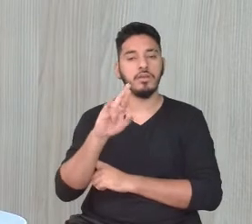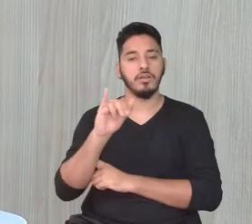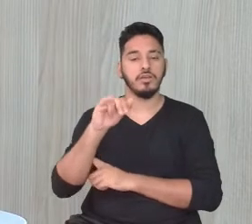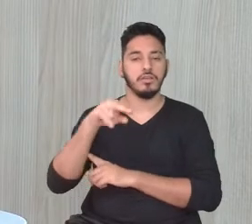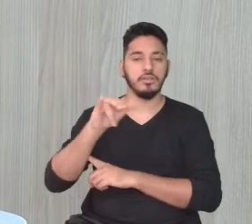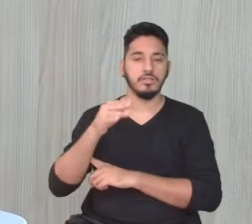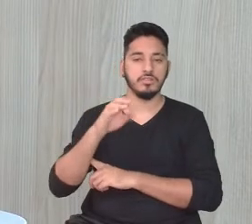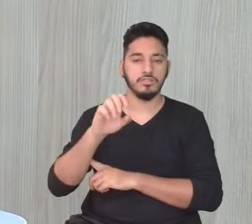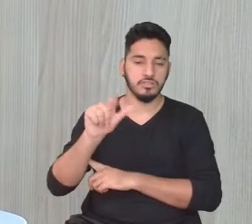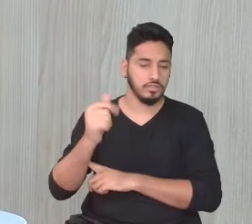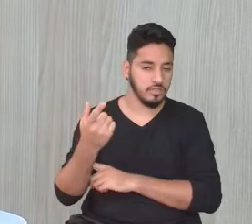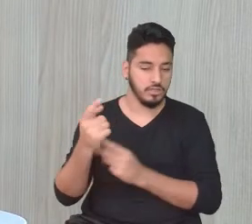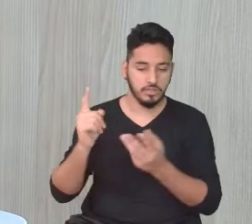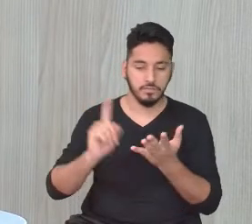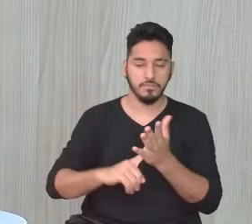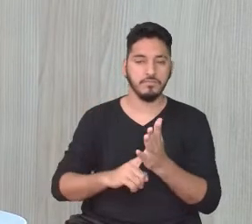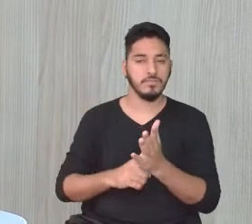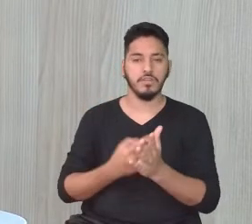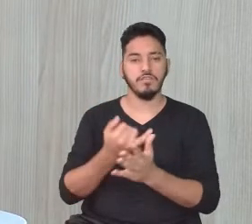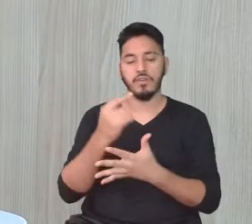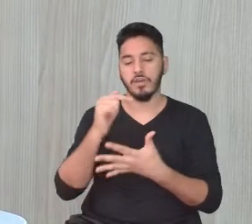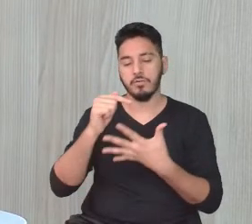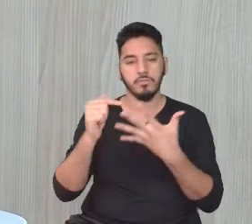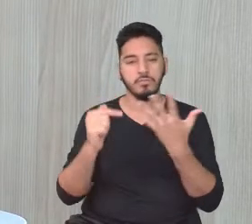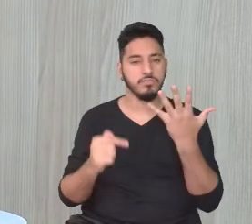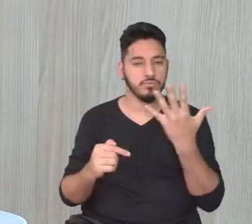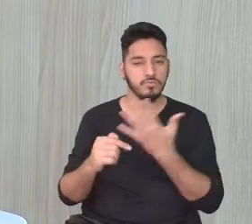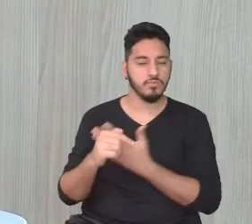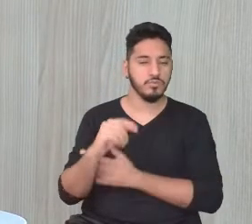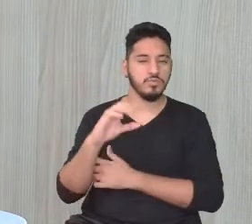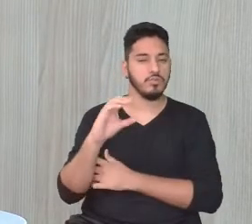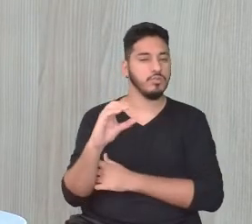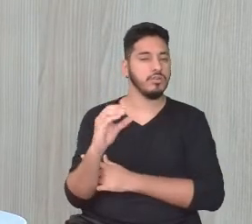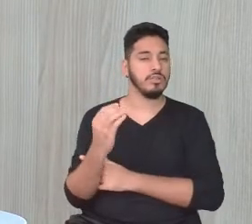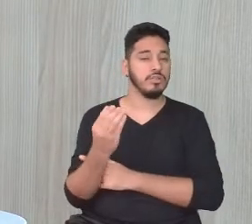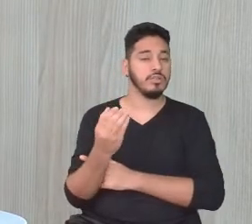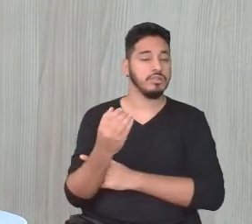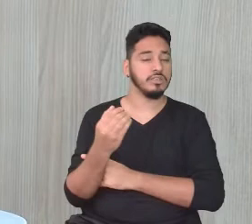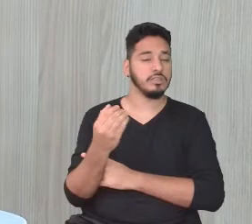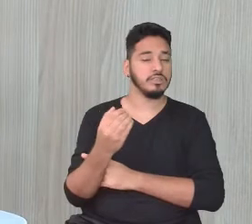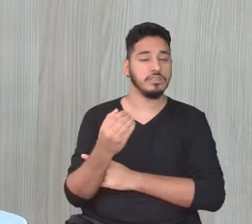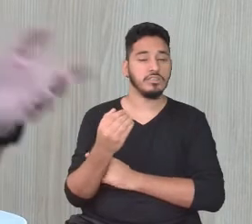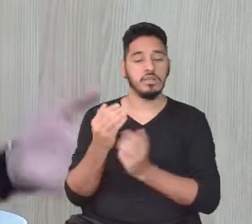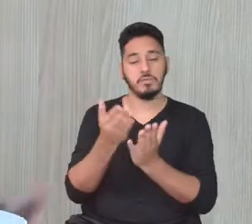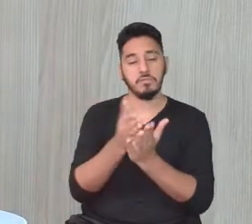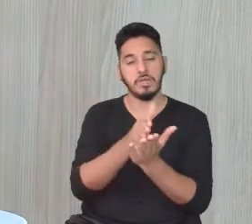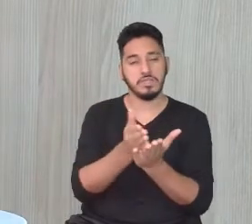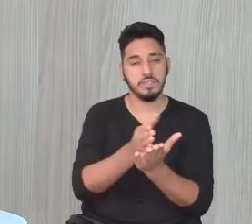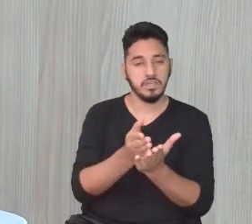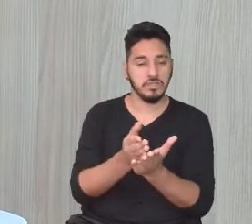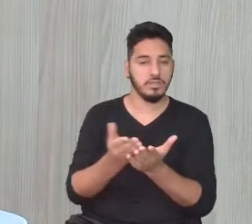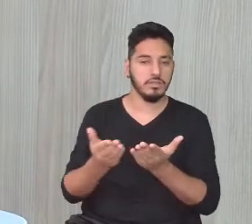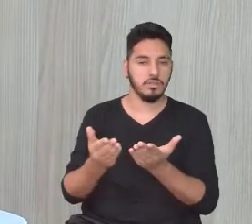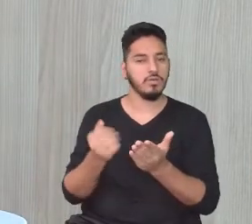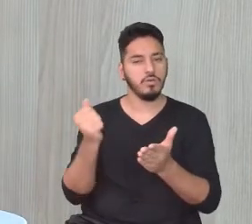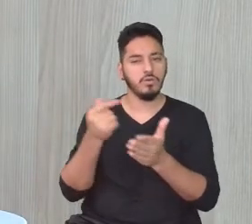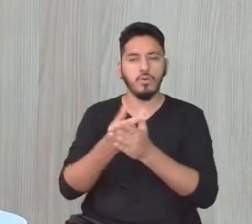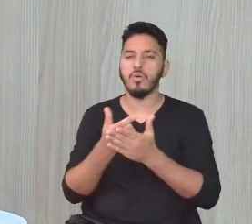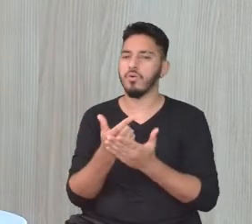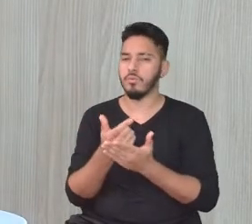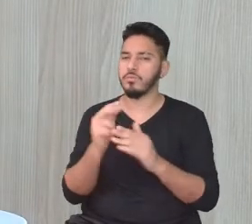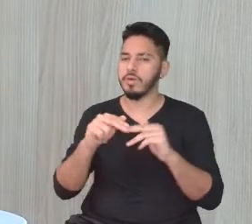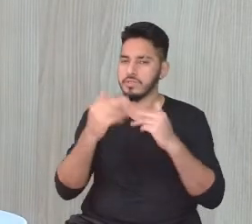fruta que o Araçá que é o filho da goiabinha né que dá muito da beira do rio lá macaxeira inhame eu compro muito